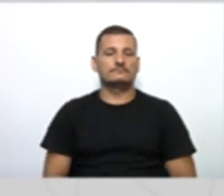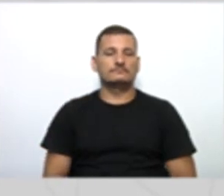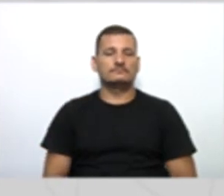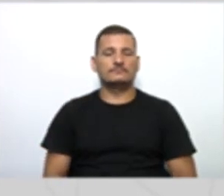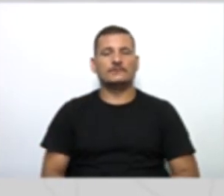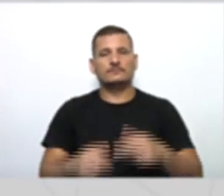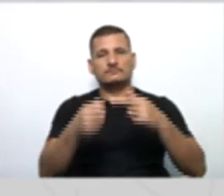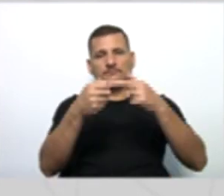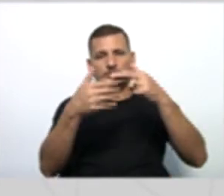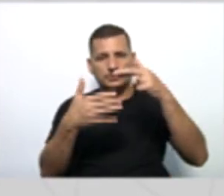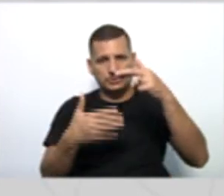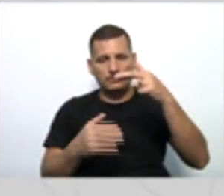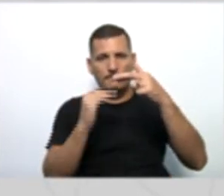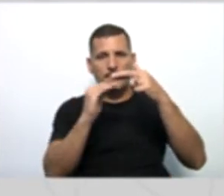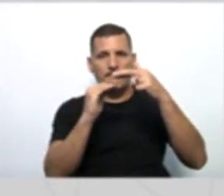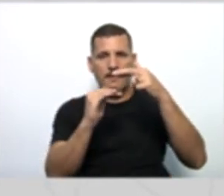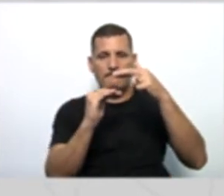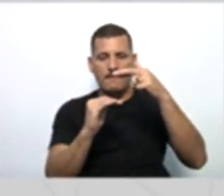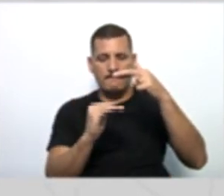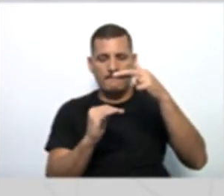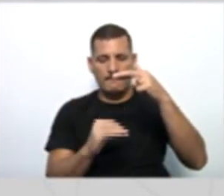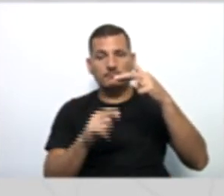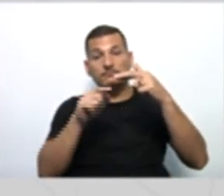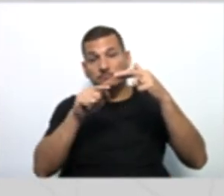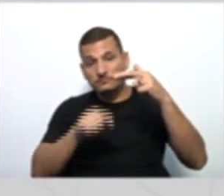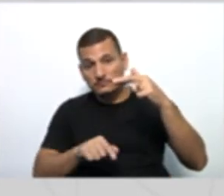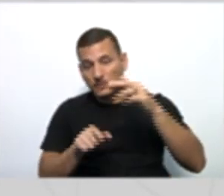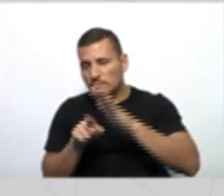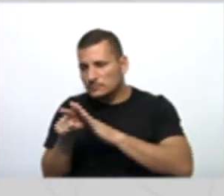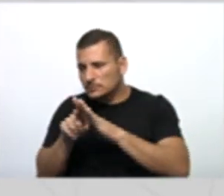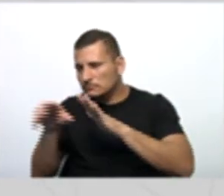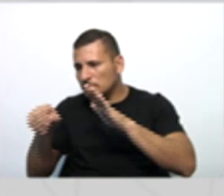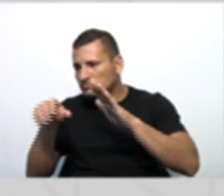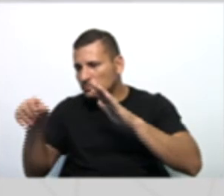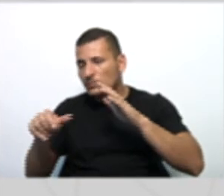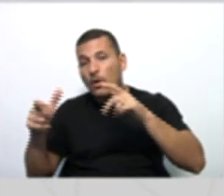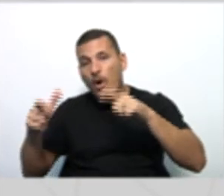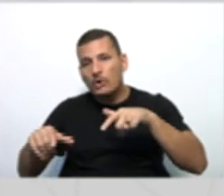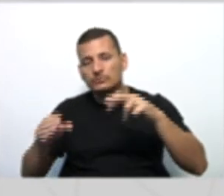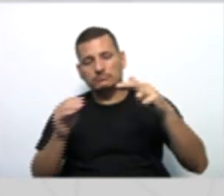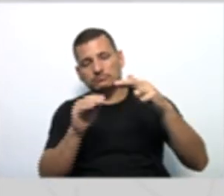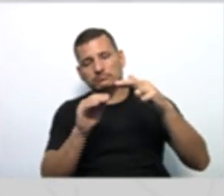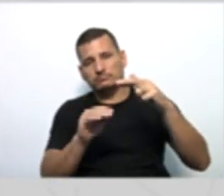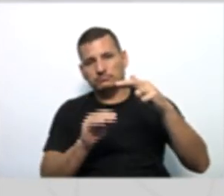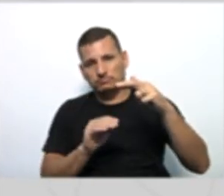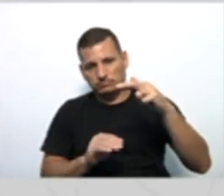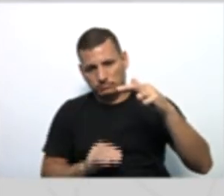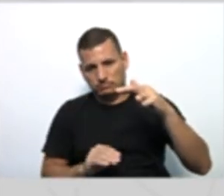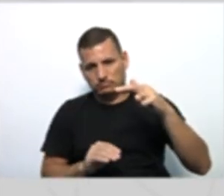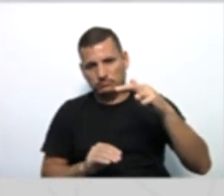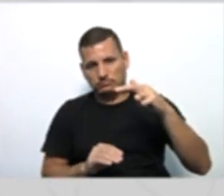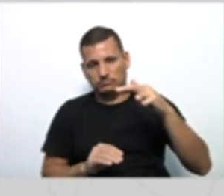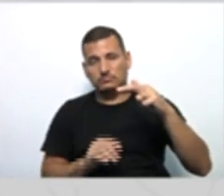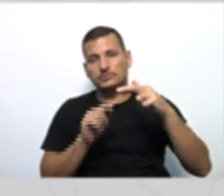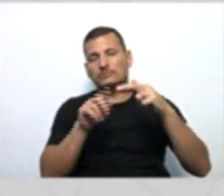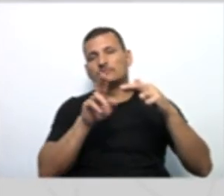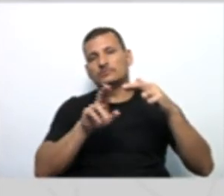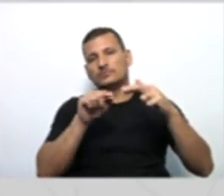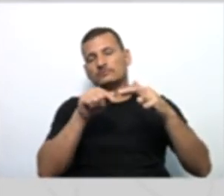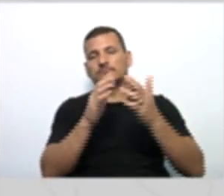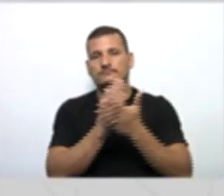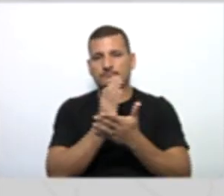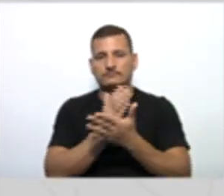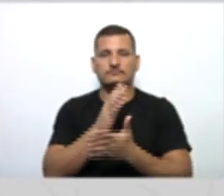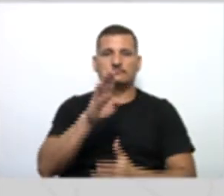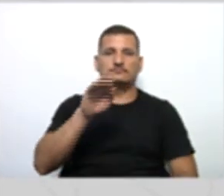lista de fontes que eu pesquisei e que eu utilizei. Então, aqui, por exemplo, foi utilizado o livro do Barros,